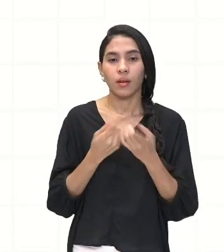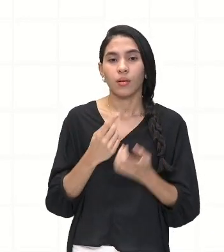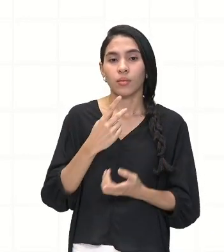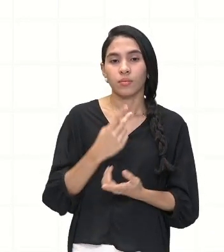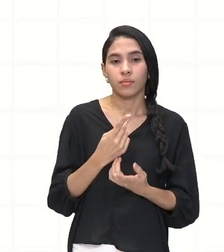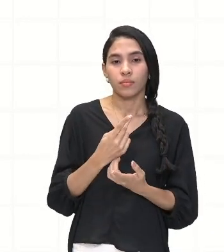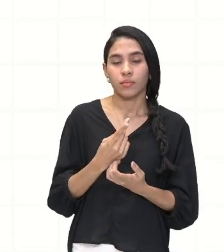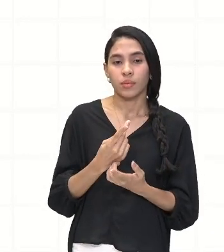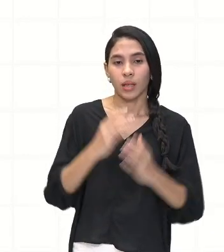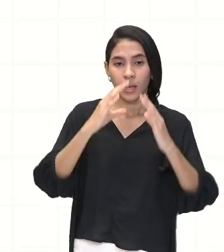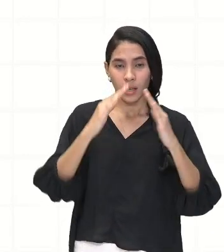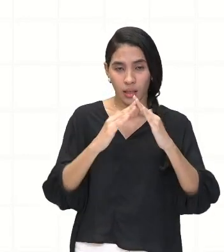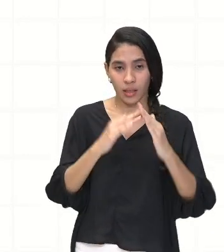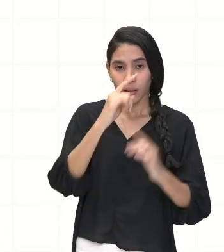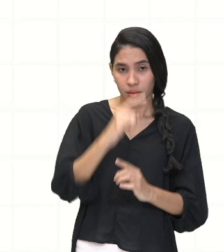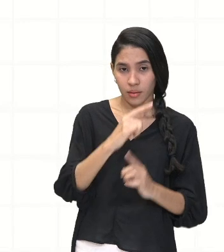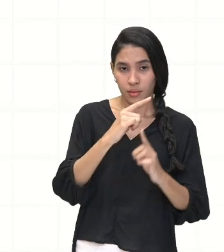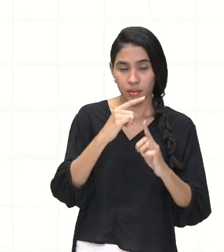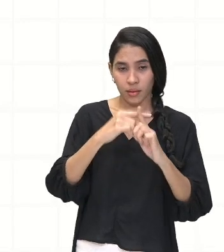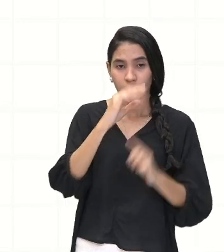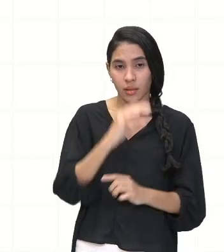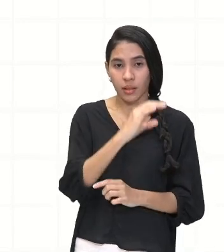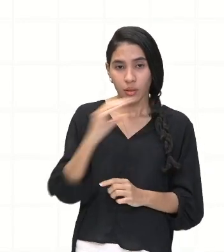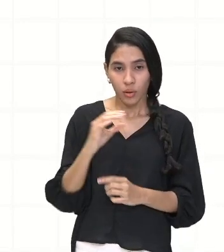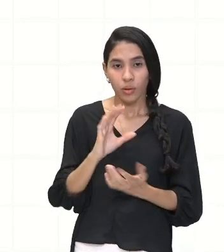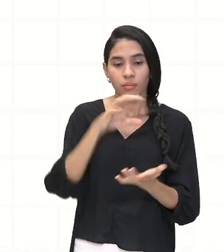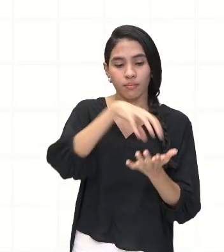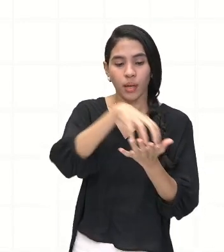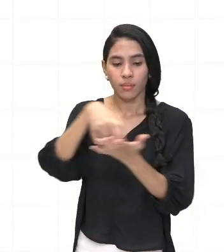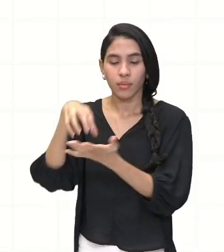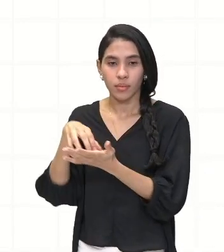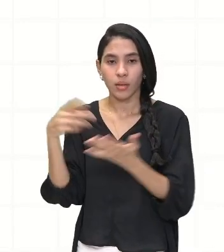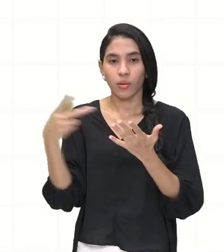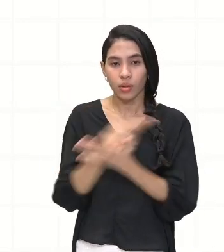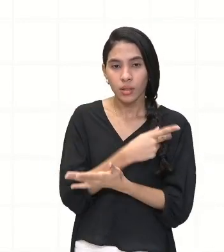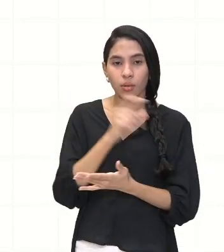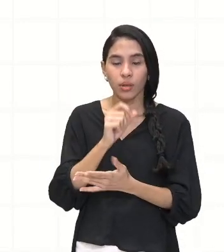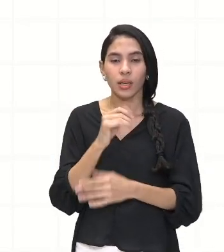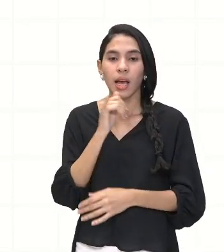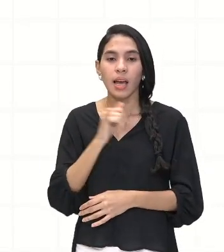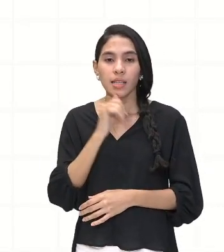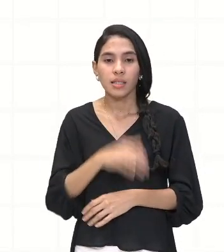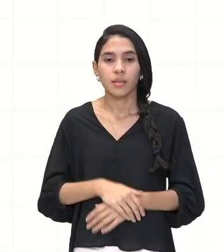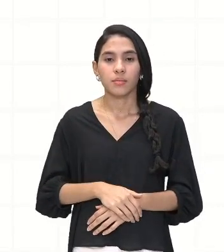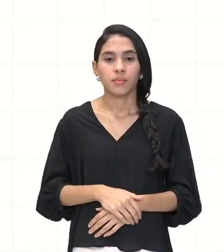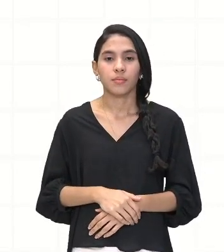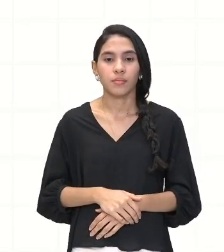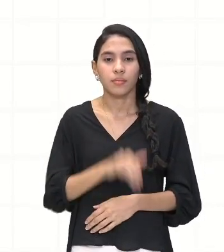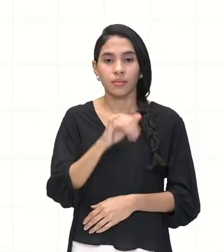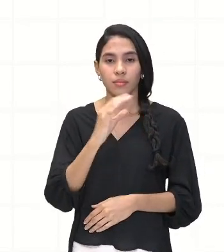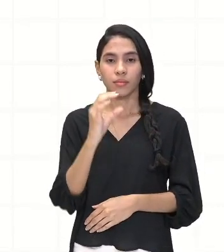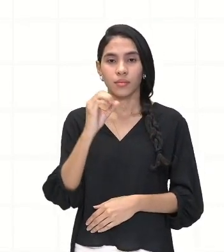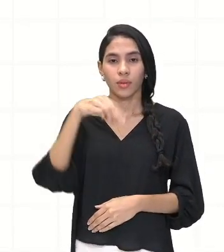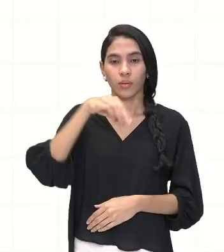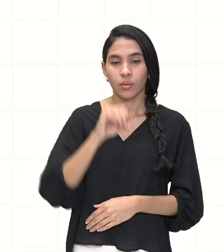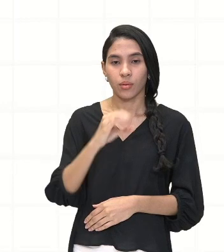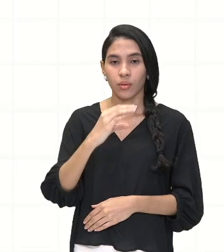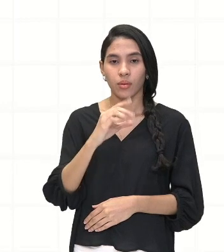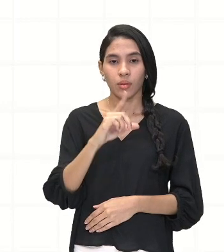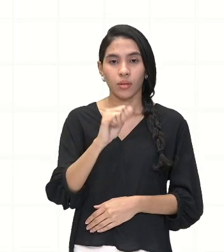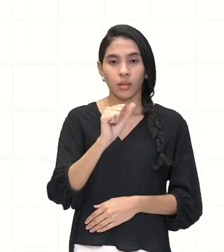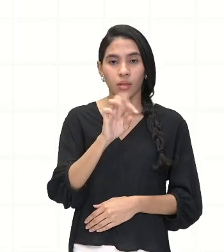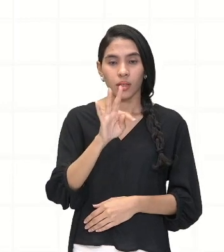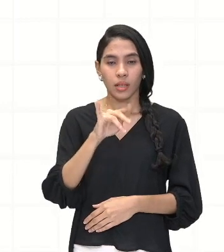pelos católicos nessas províncias levou a eventos como a iconoclastia. Então, os